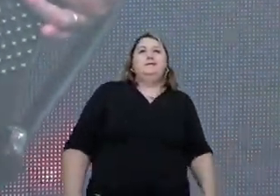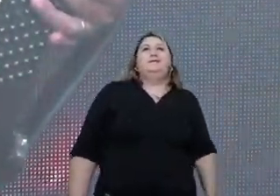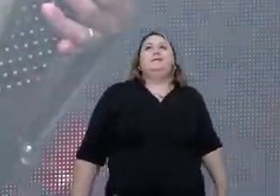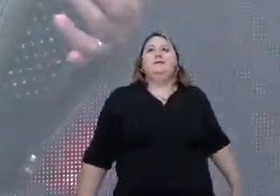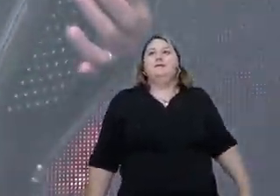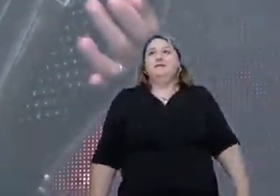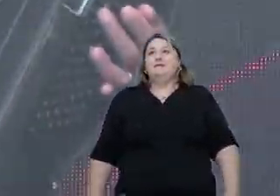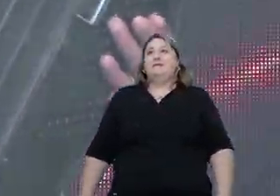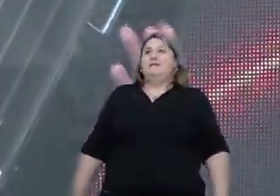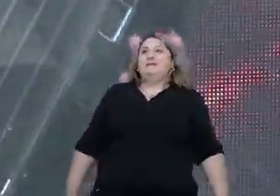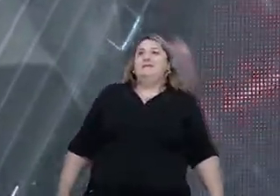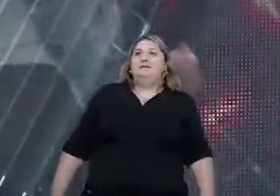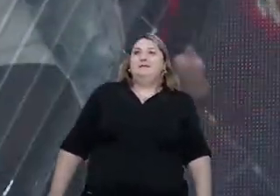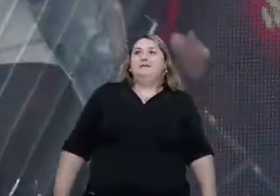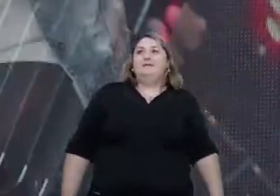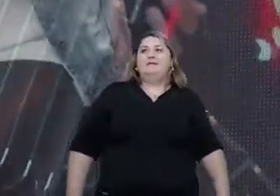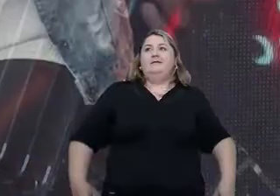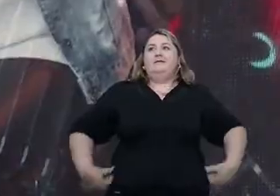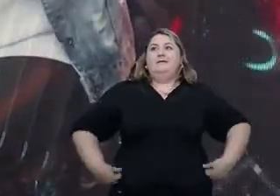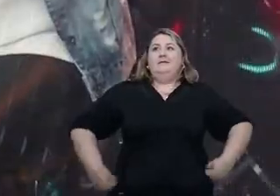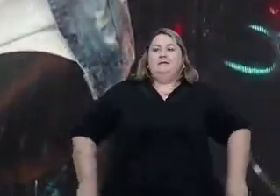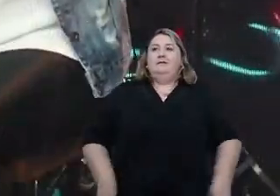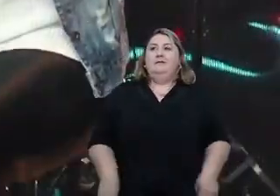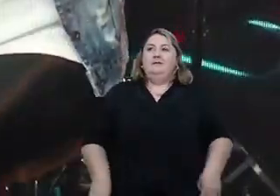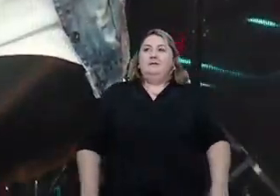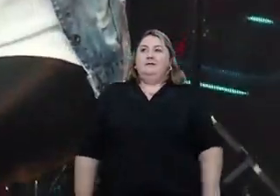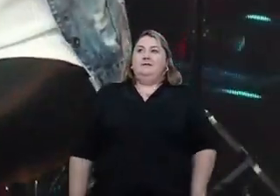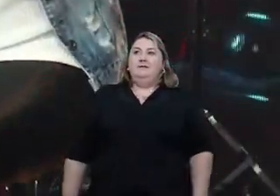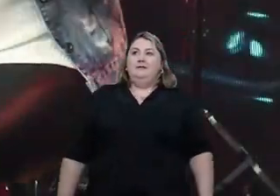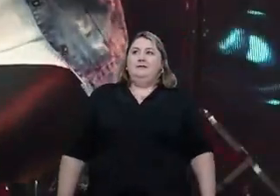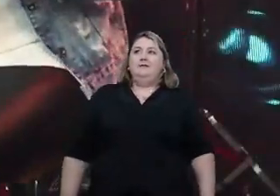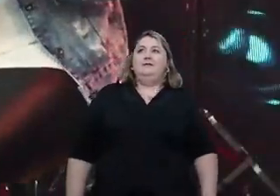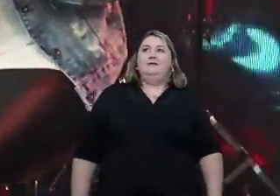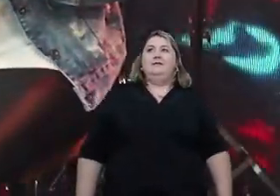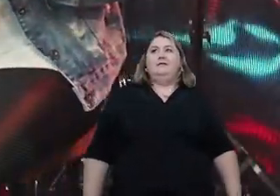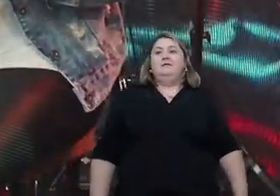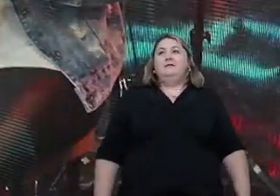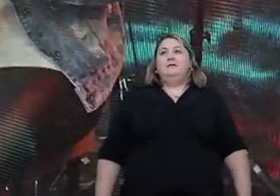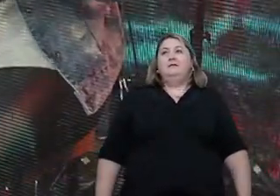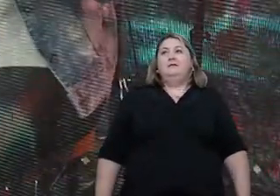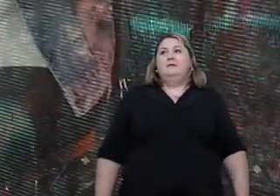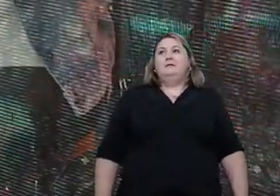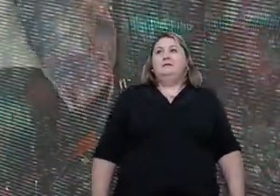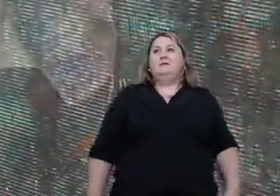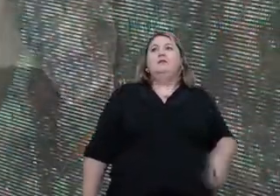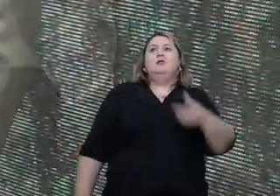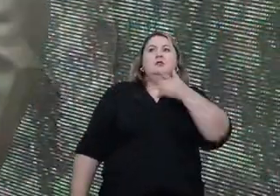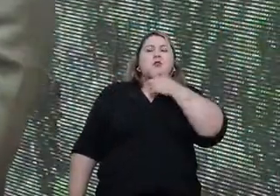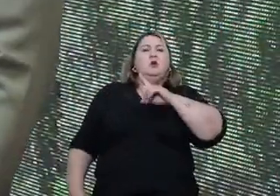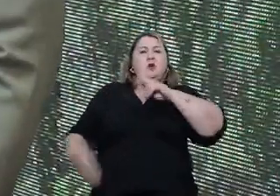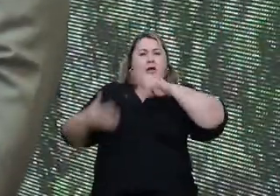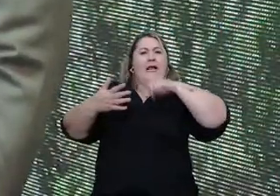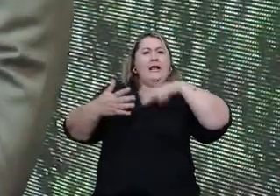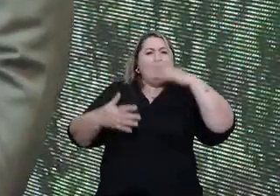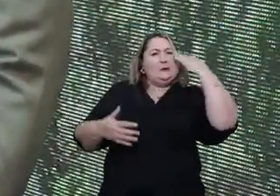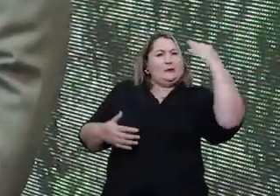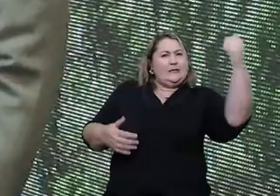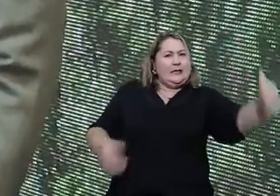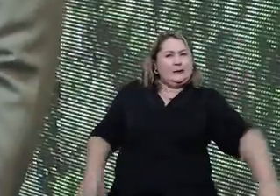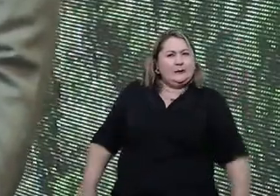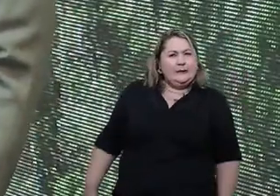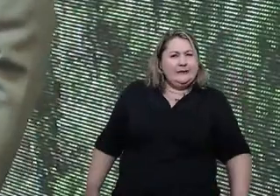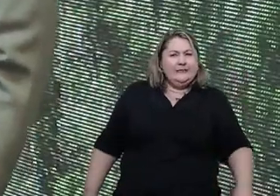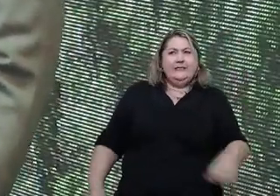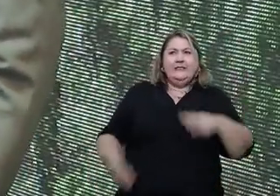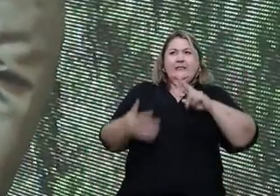amar. Eita! Vocês estão conseguindo ler o tanto de sucesso que vocês estão fazendo